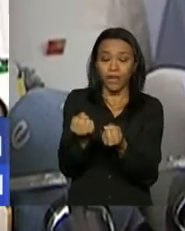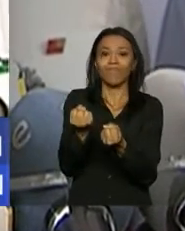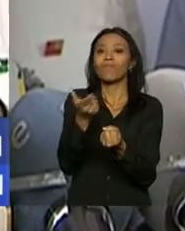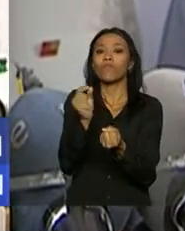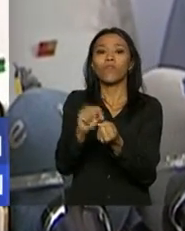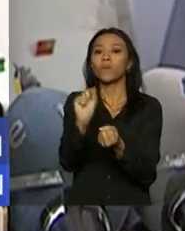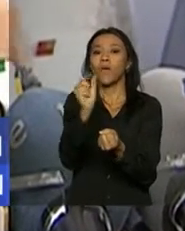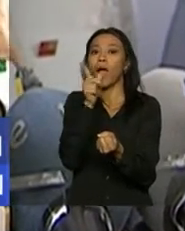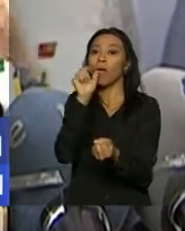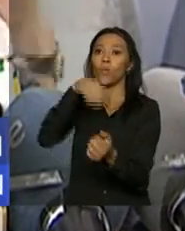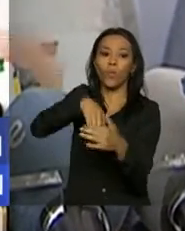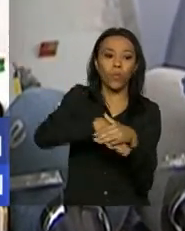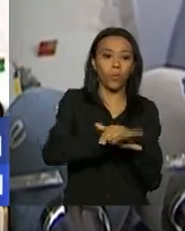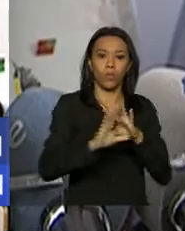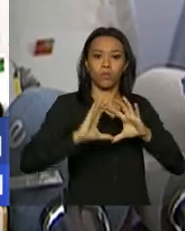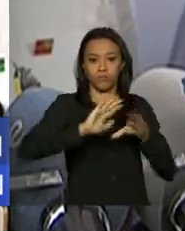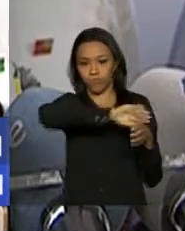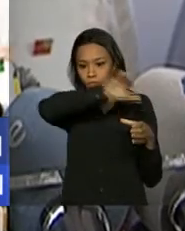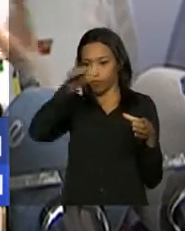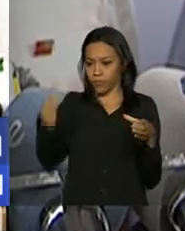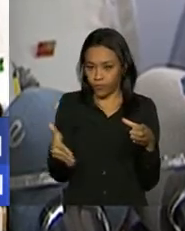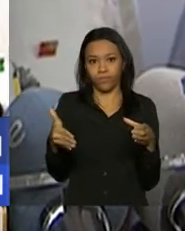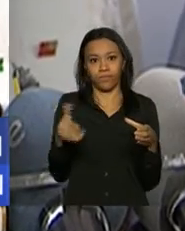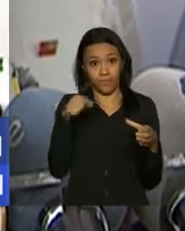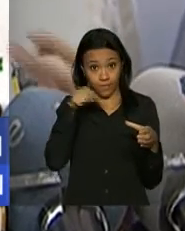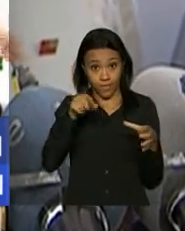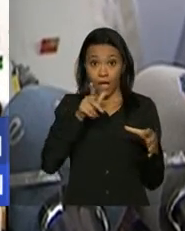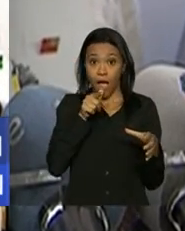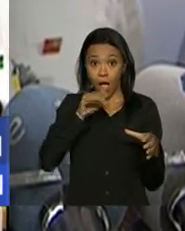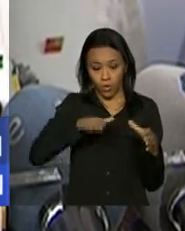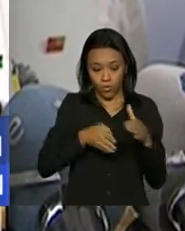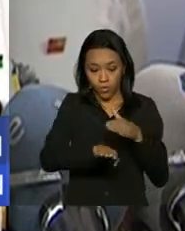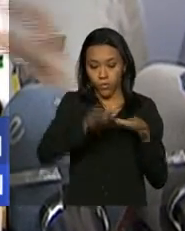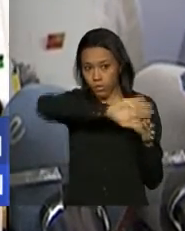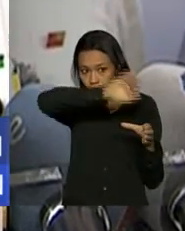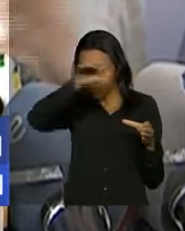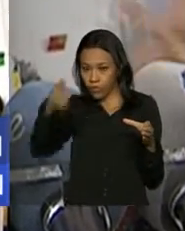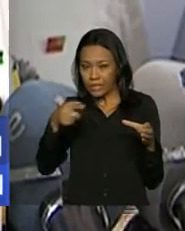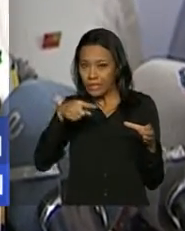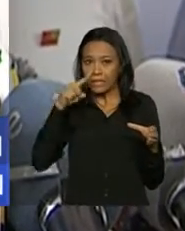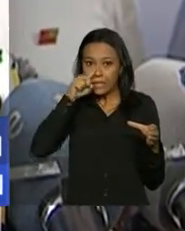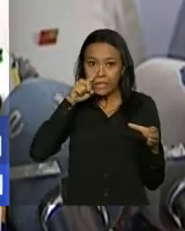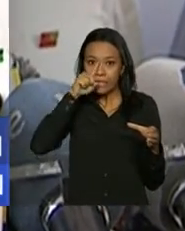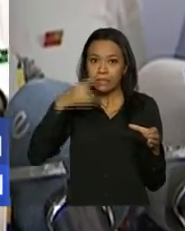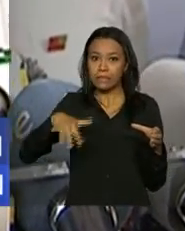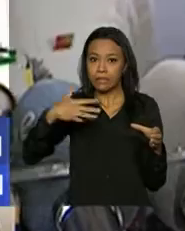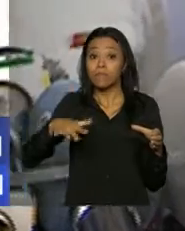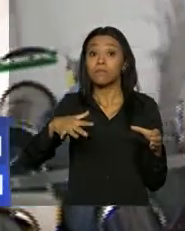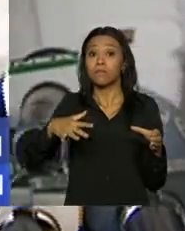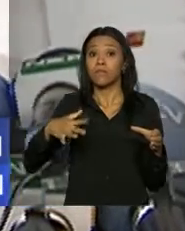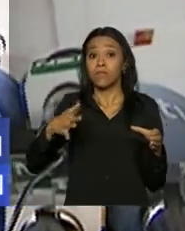água. E aí o reservatório de água passa a ser um elemento propício à criação do